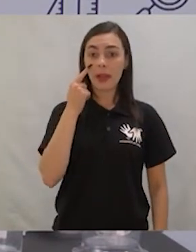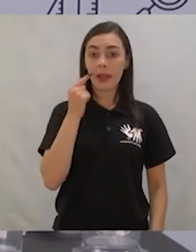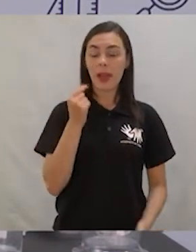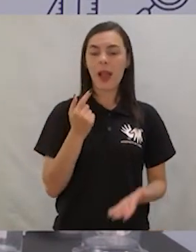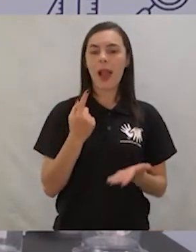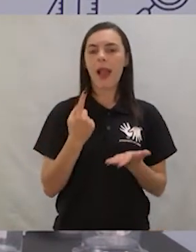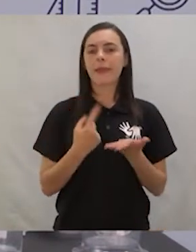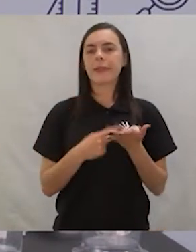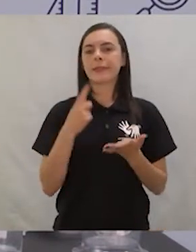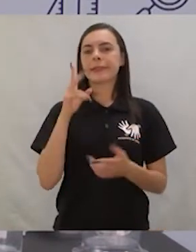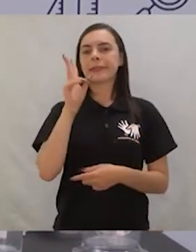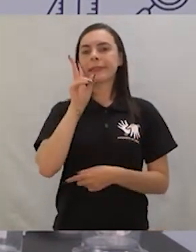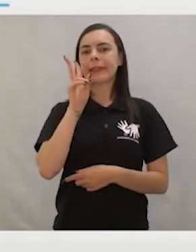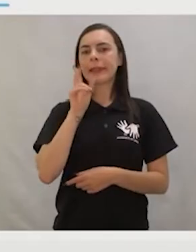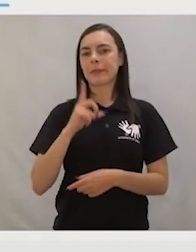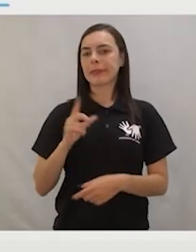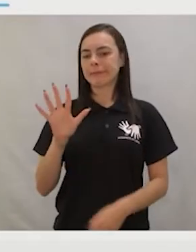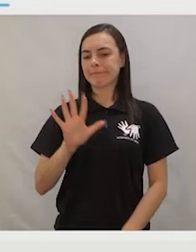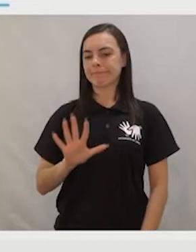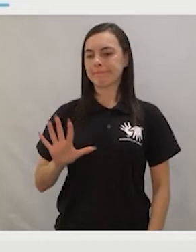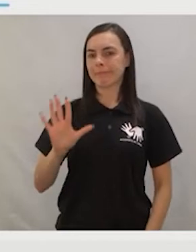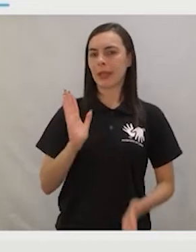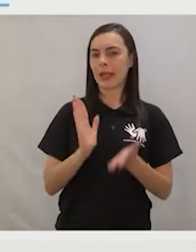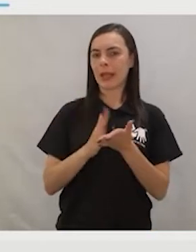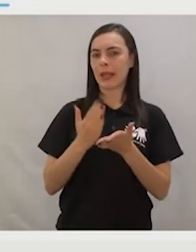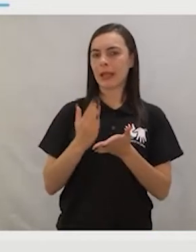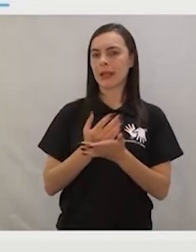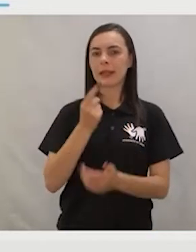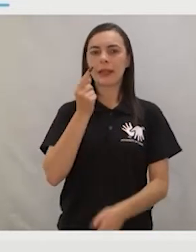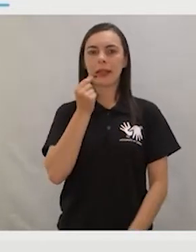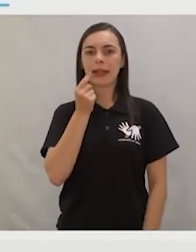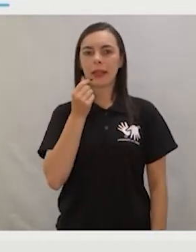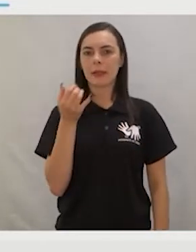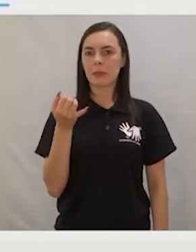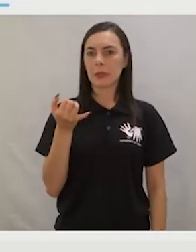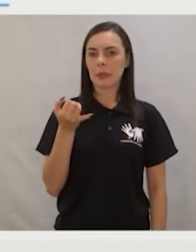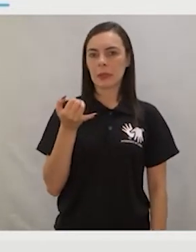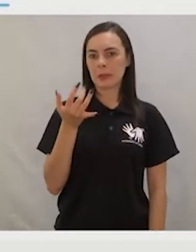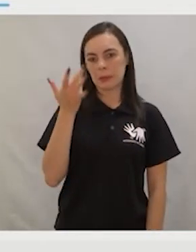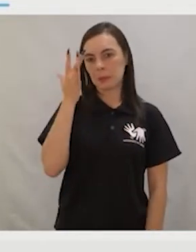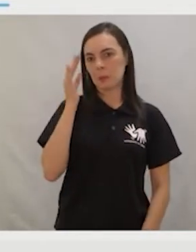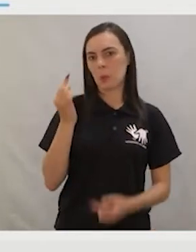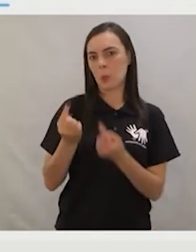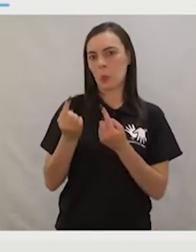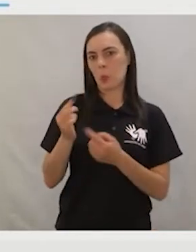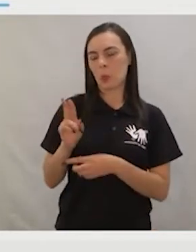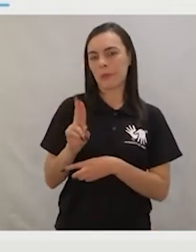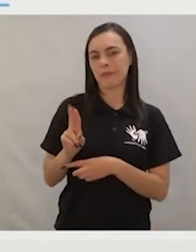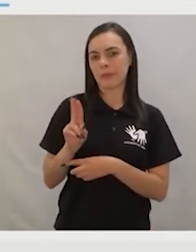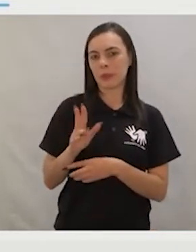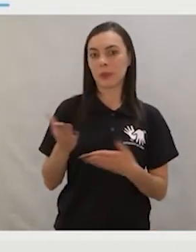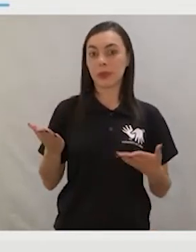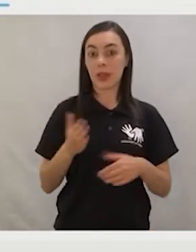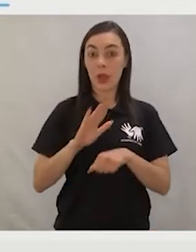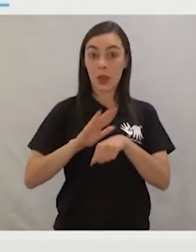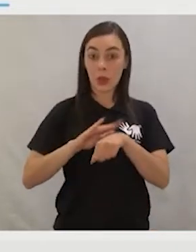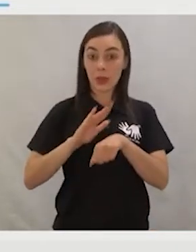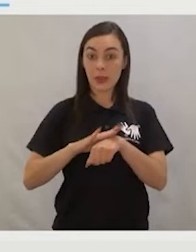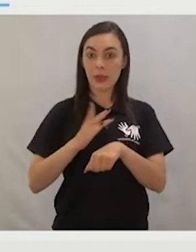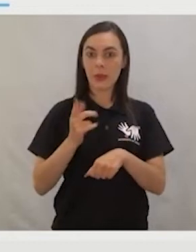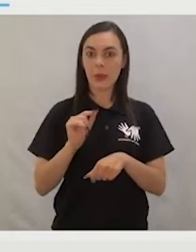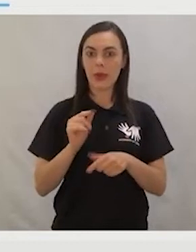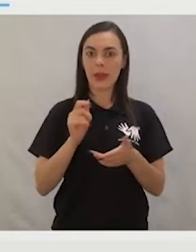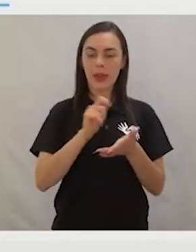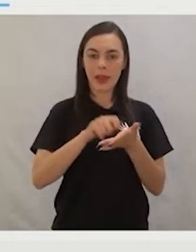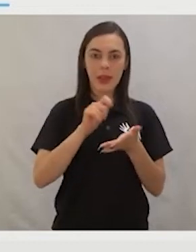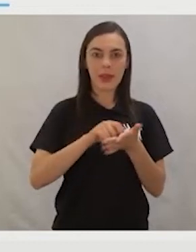nosso combinado ali, ó. O caderno, o lápis ou a caneta, não sei qual que você utiliza. Então agora tá o momento,